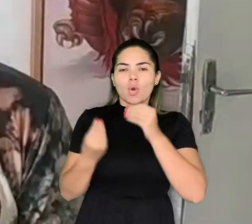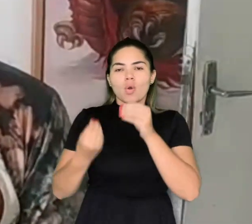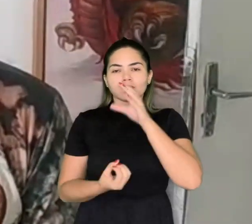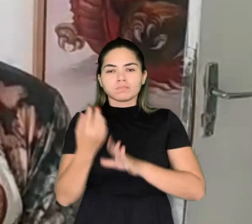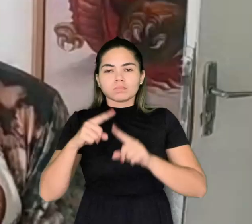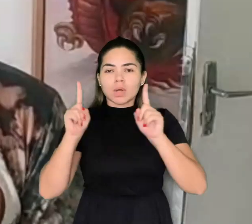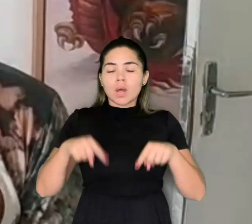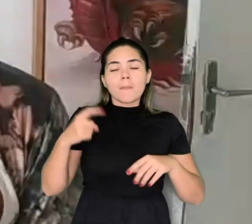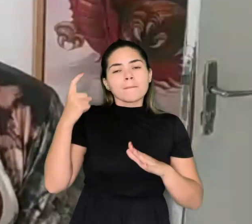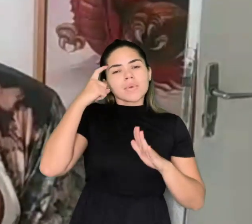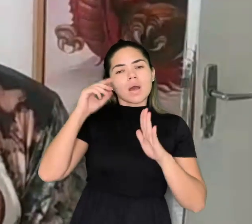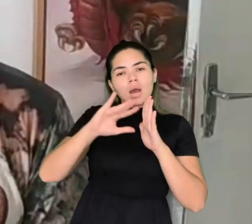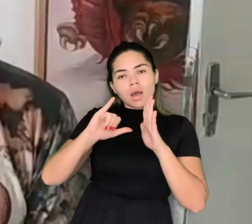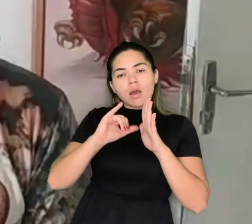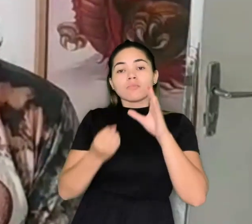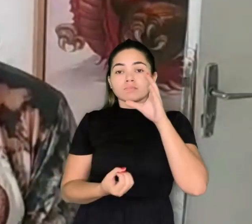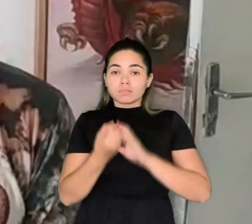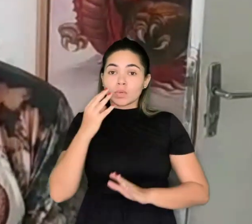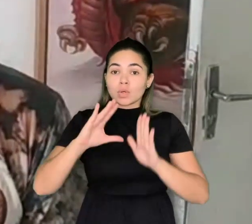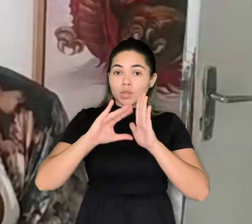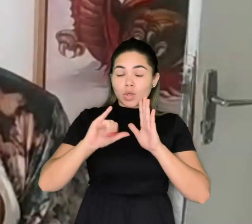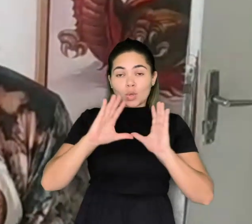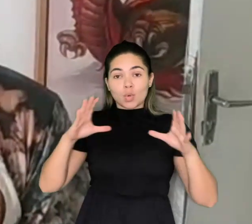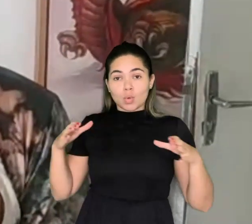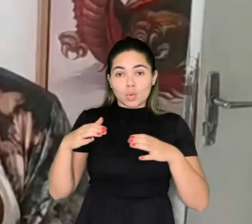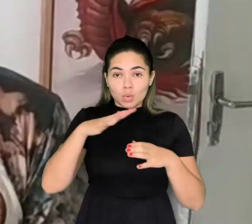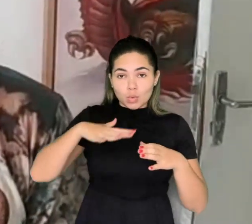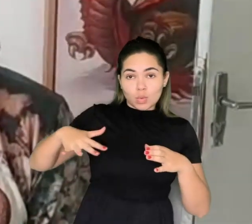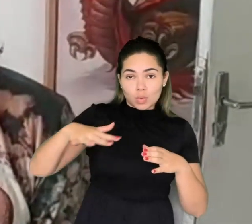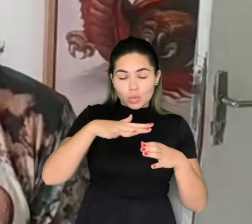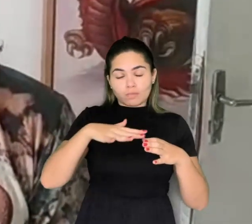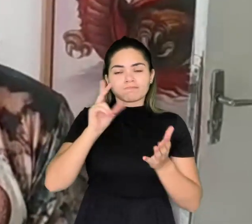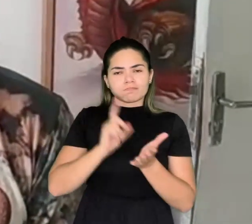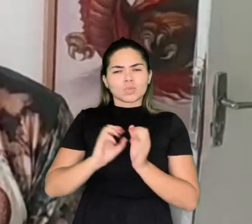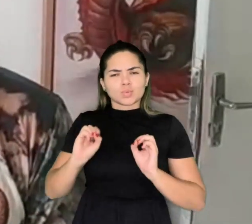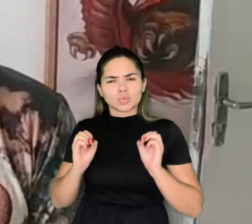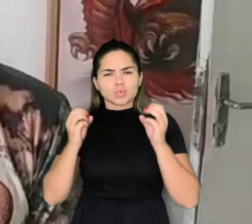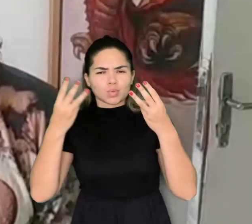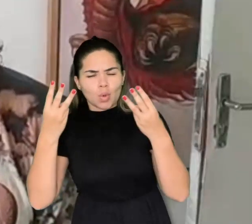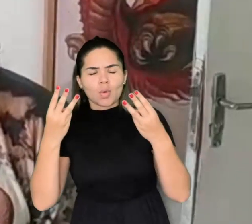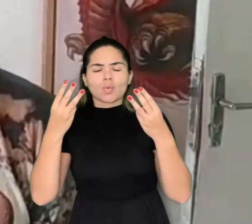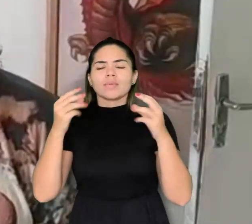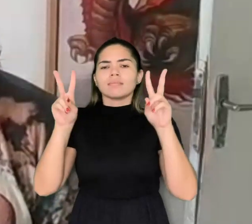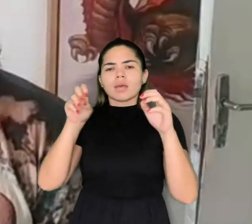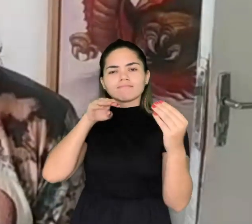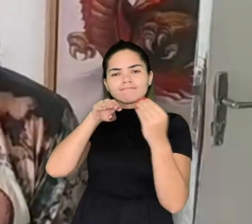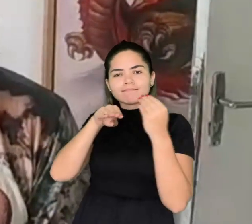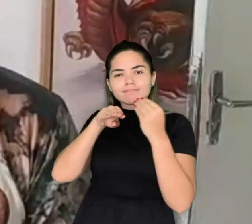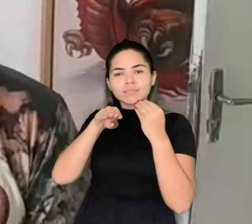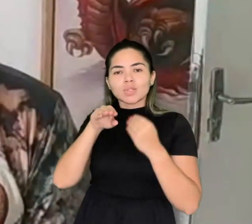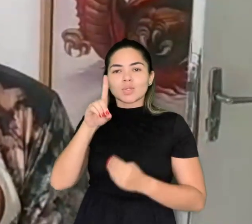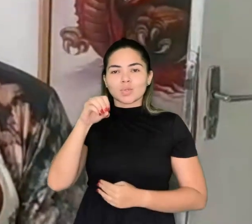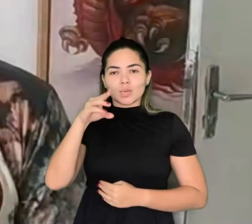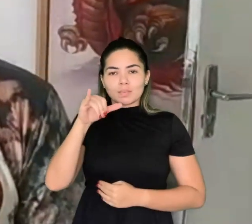editais, e nós fizemos o edital para o grupo. Nós fizemos realmente o Oxum de Mim, um tema que estava em Minas Olímpicas